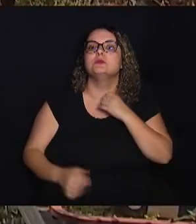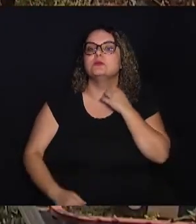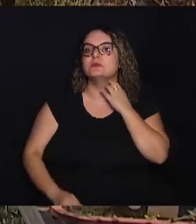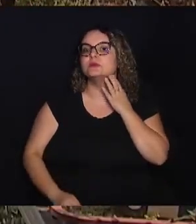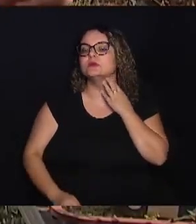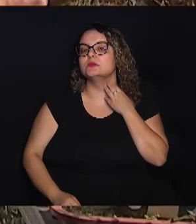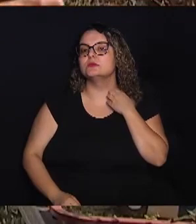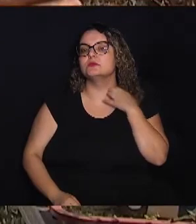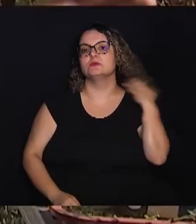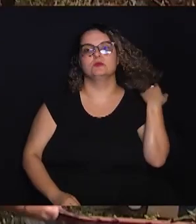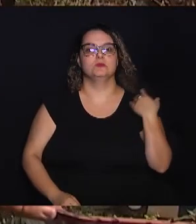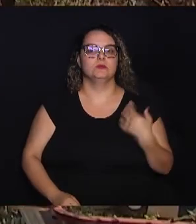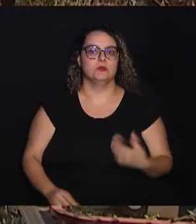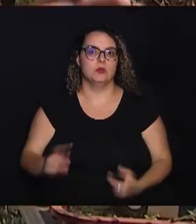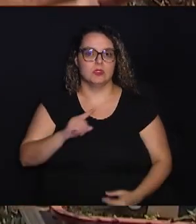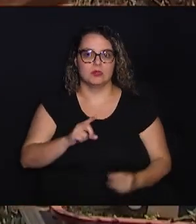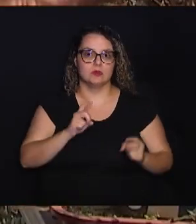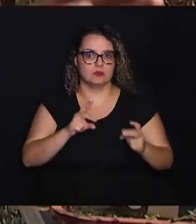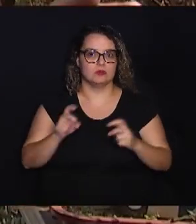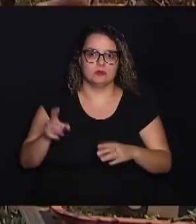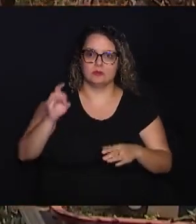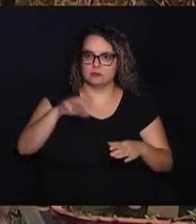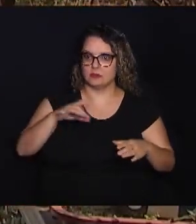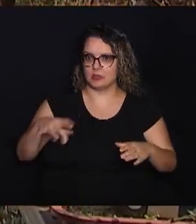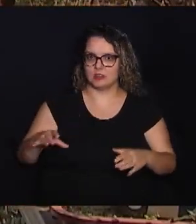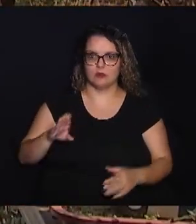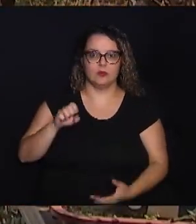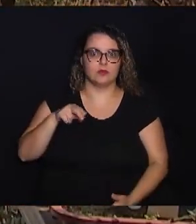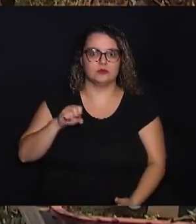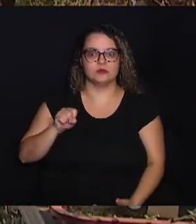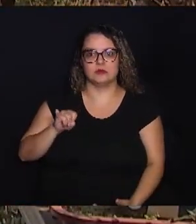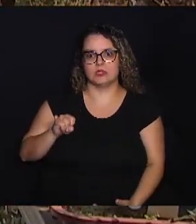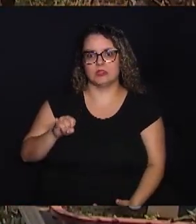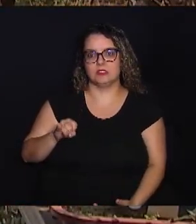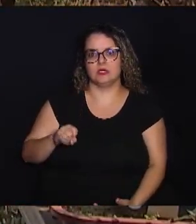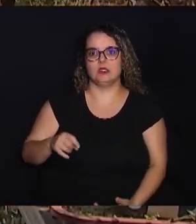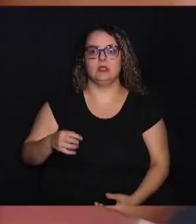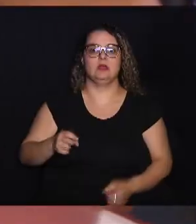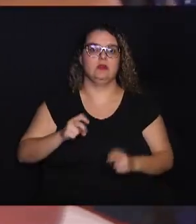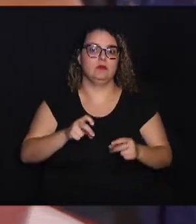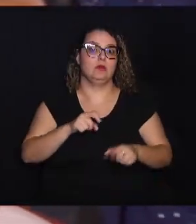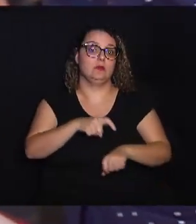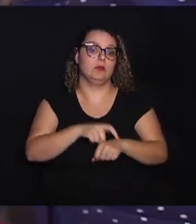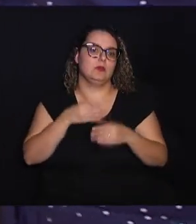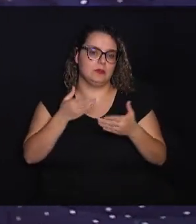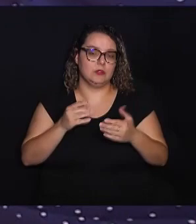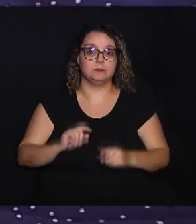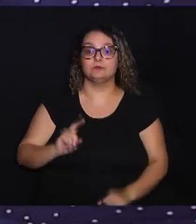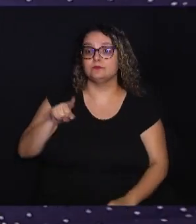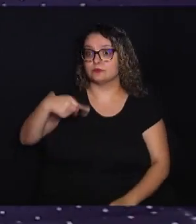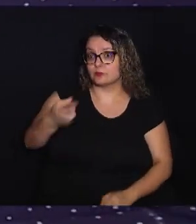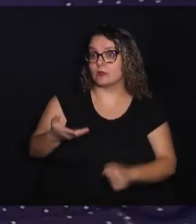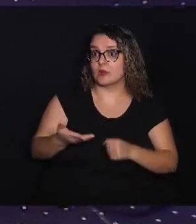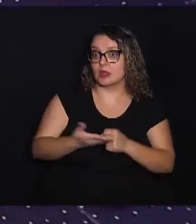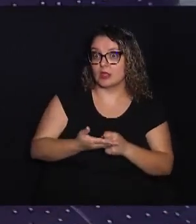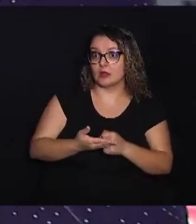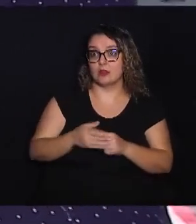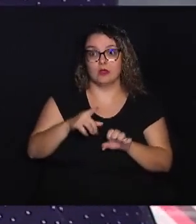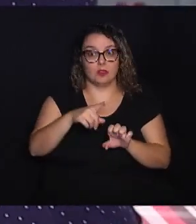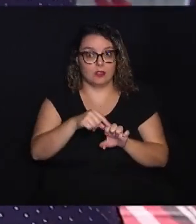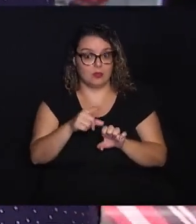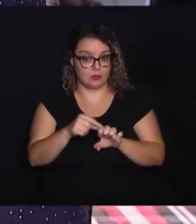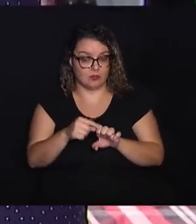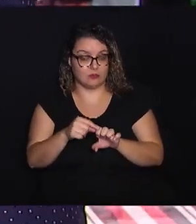pessoas o seguinte, eu não vendo planta, eu não vendo bonsai, eu vendo um momento para vocês. No próximo bloco, a empreendedora